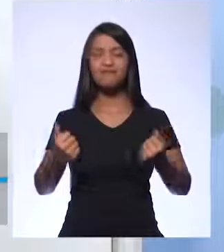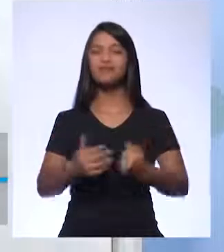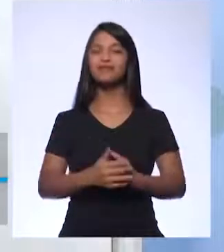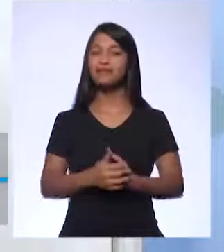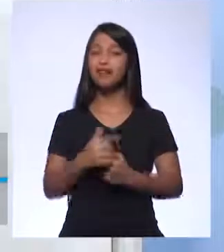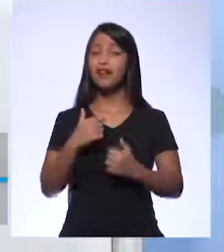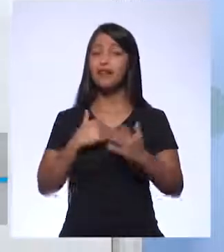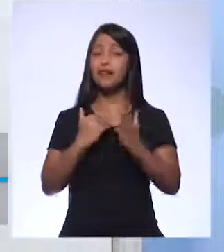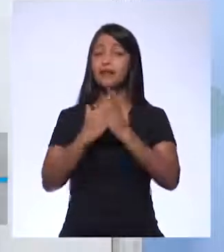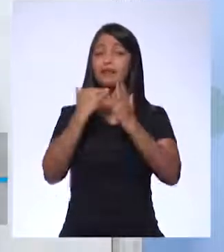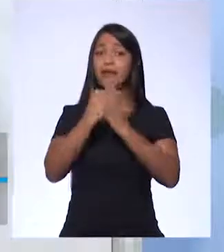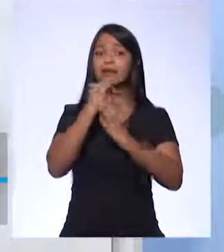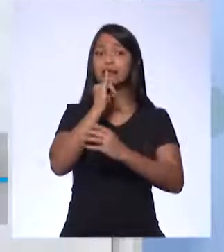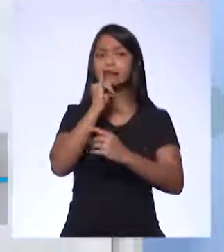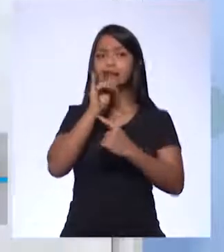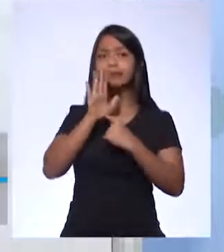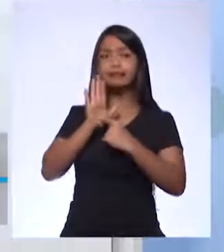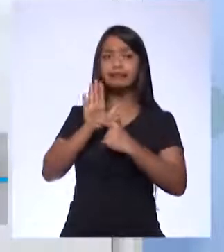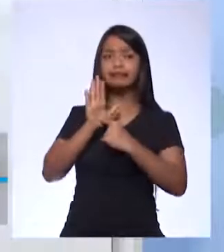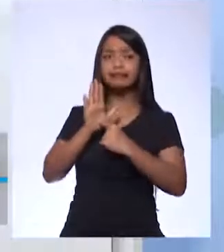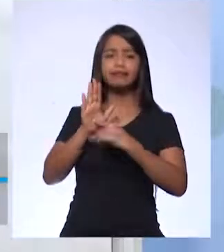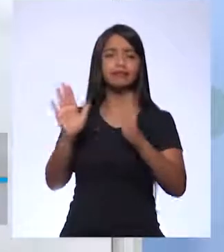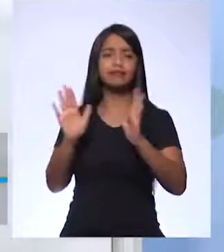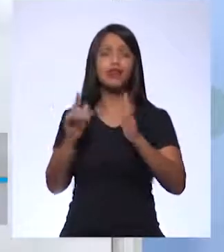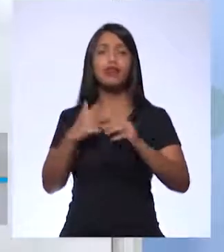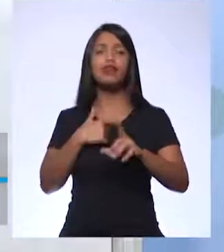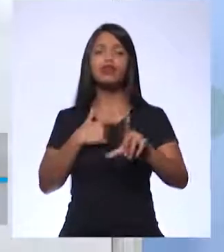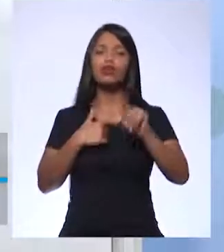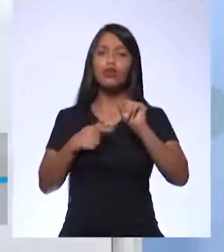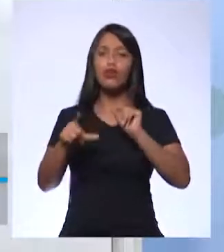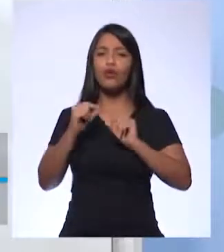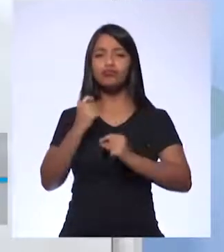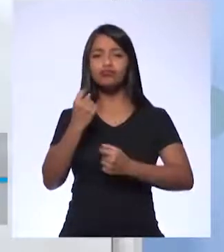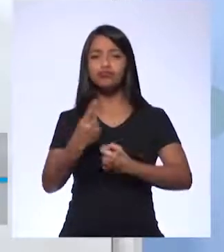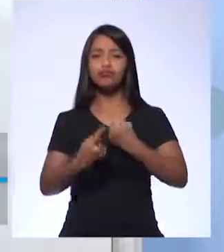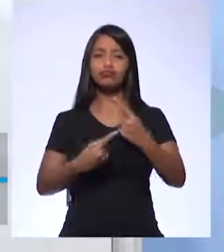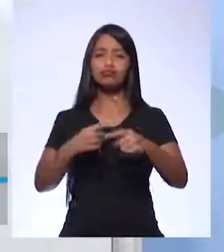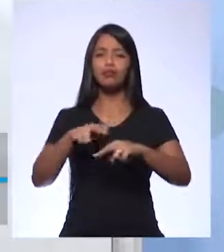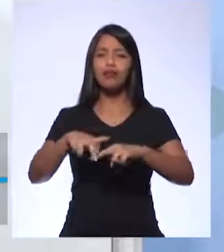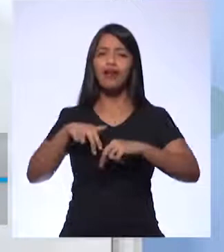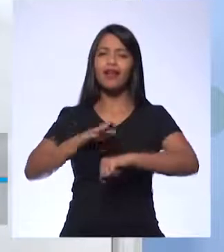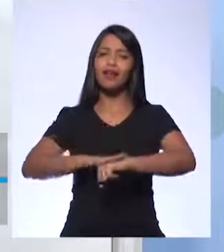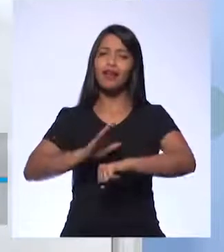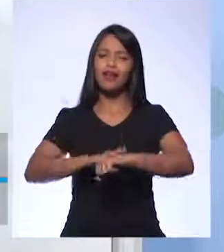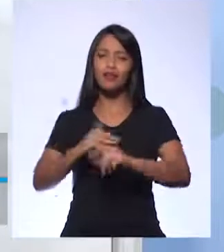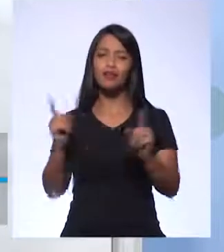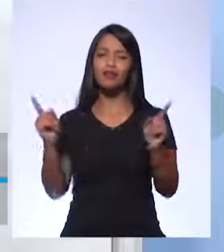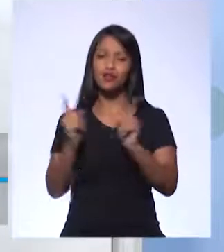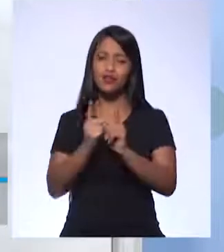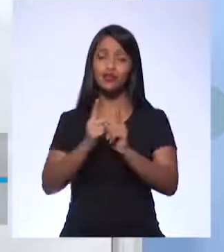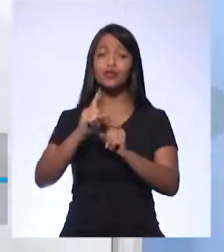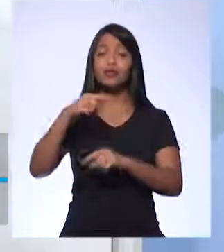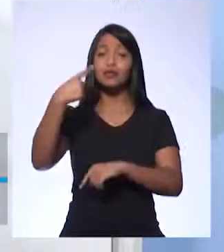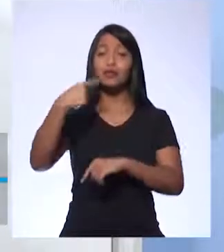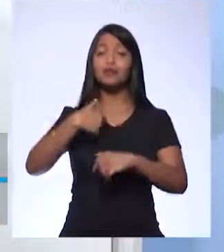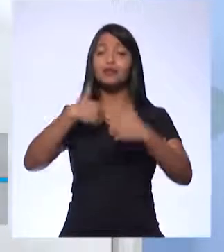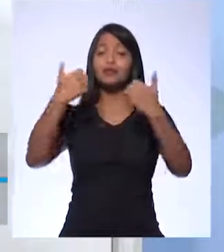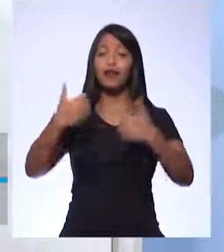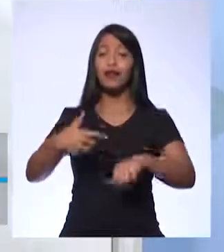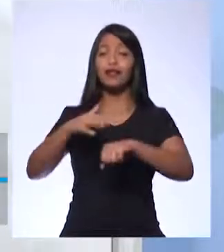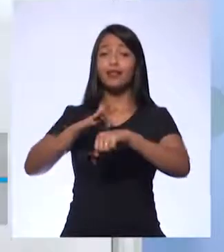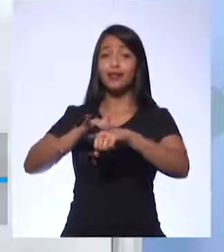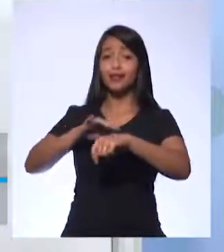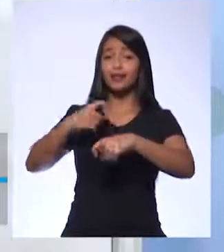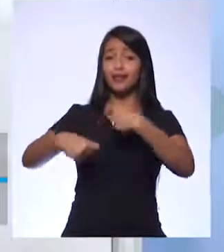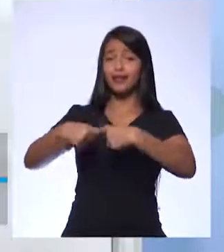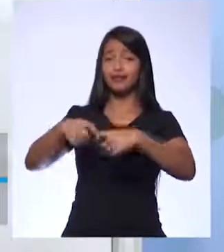tantos exemplos quanto ele deu. Eu escolhi um ou outro, né, por causa do nosso tempo, e depois eu preciso falar da infecção sexualmente